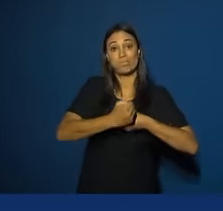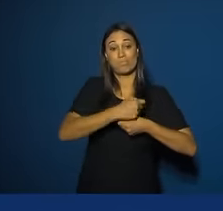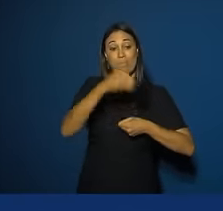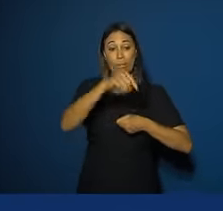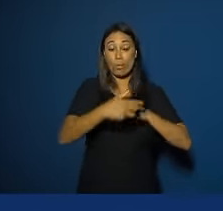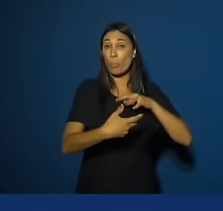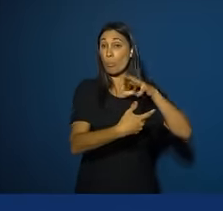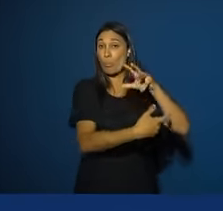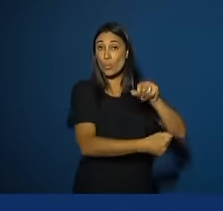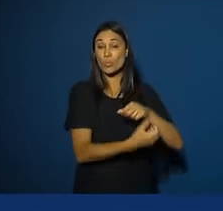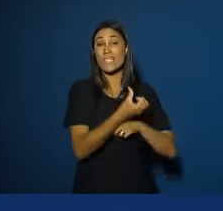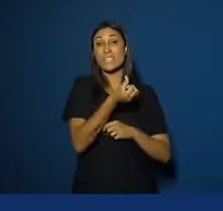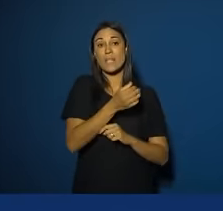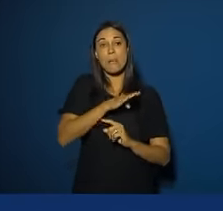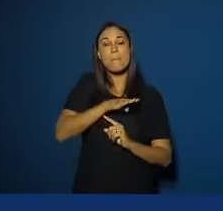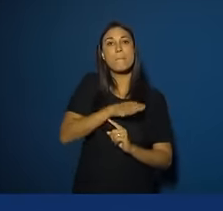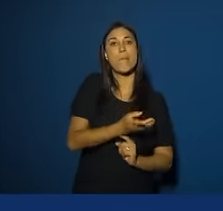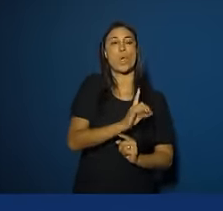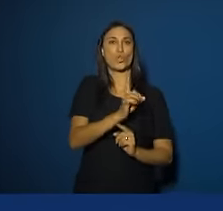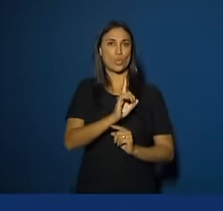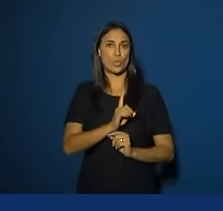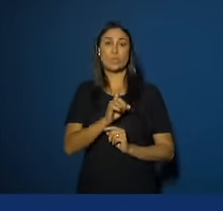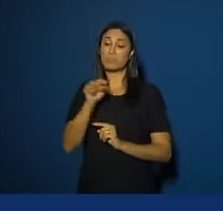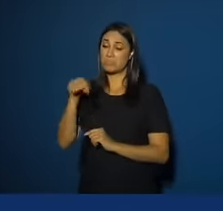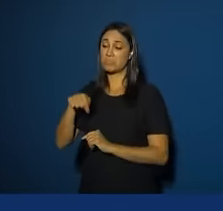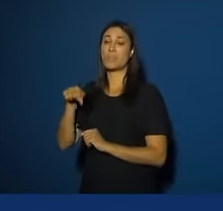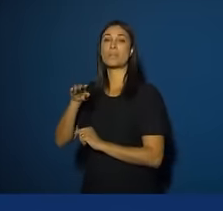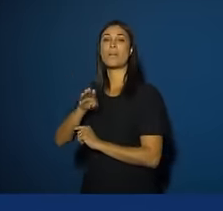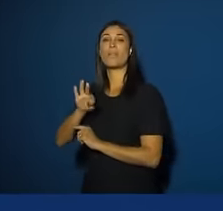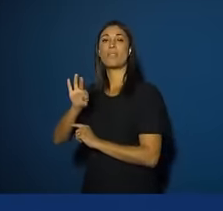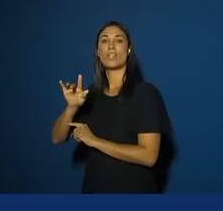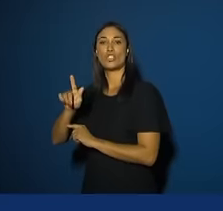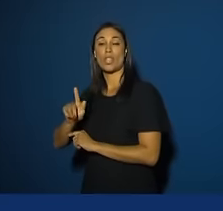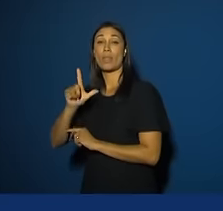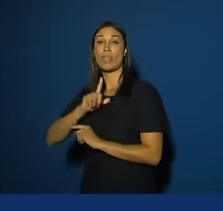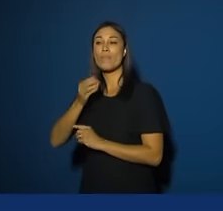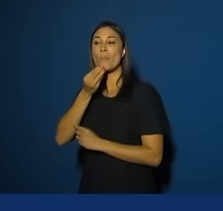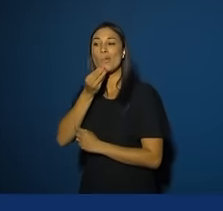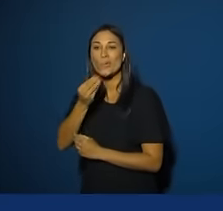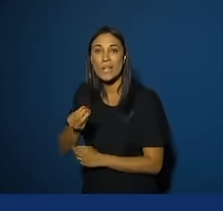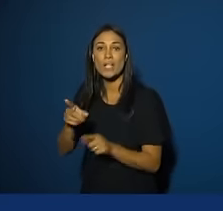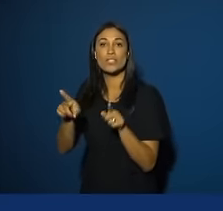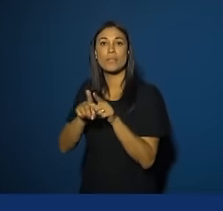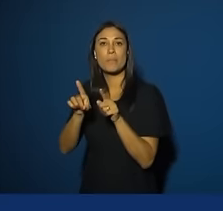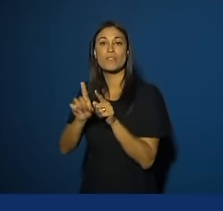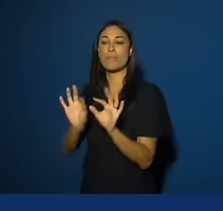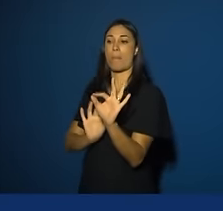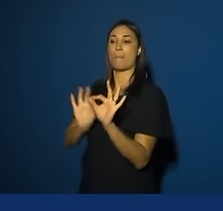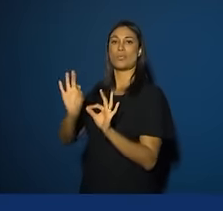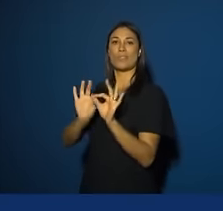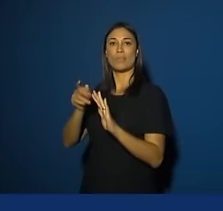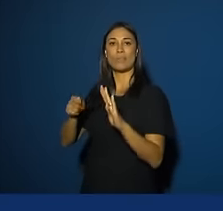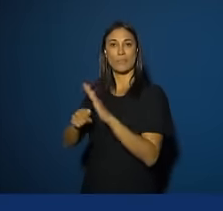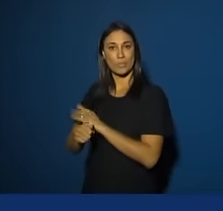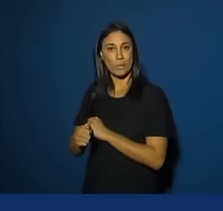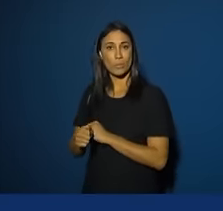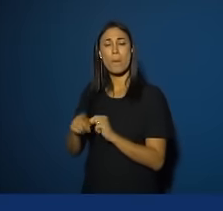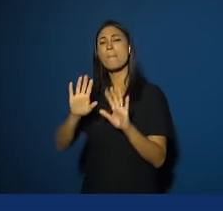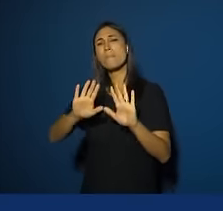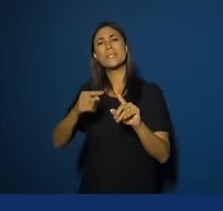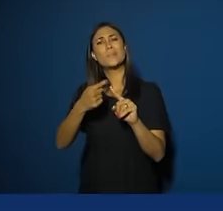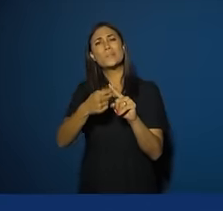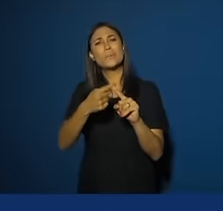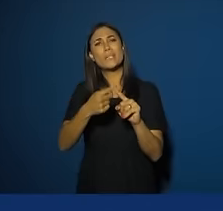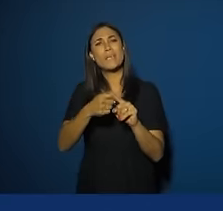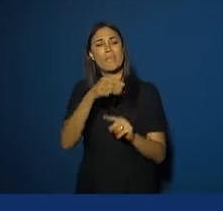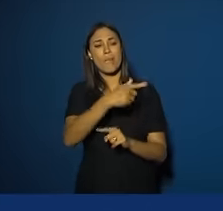Mundo 6 Bilhões de Dólares nós BTG tivemos o privilégio de ser advisor de fazer o project finance desse investimento por que que a